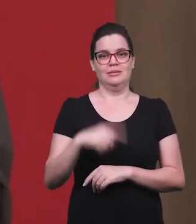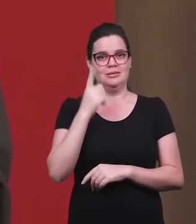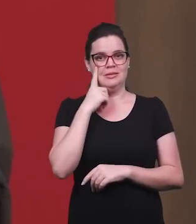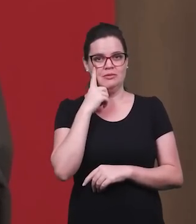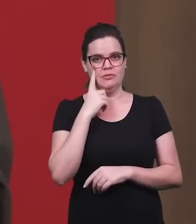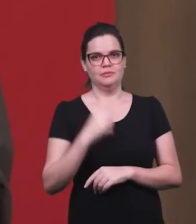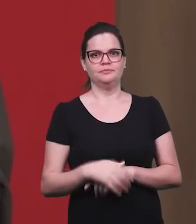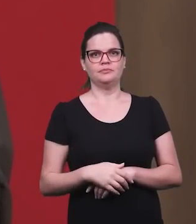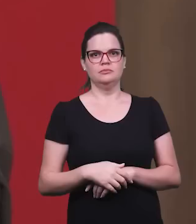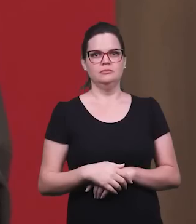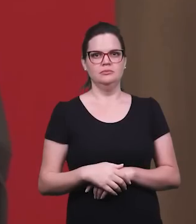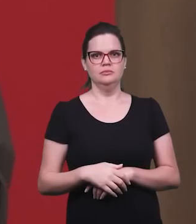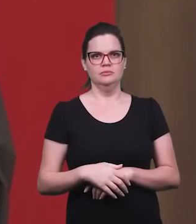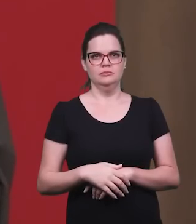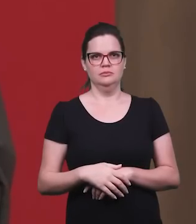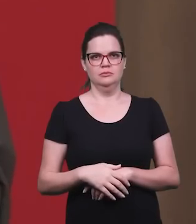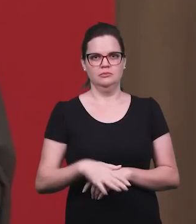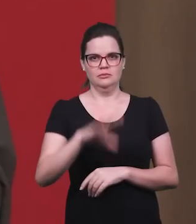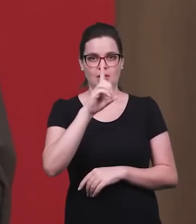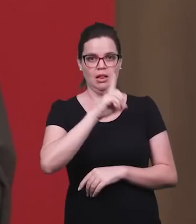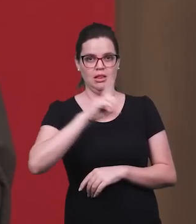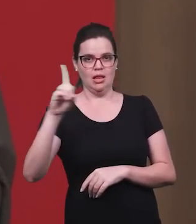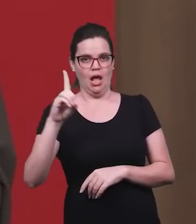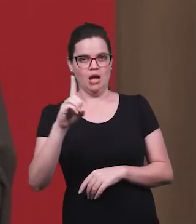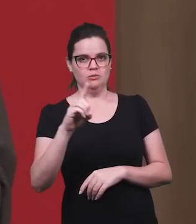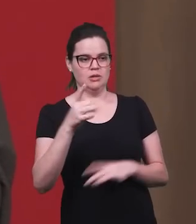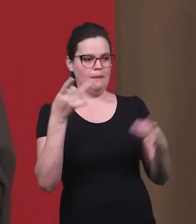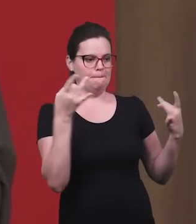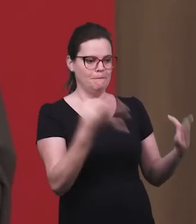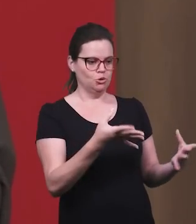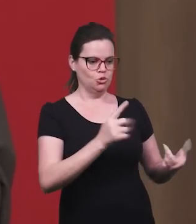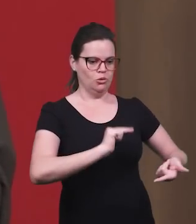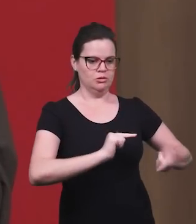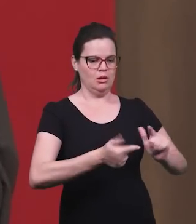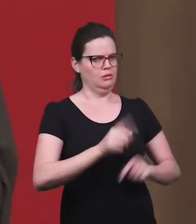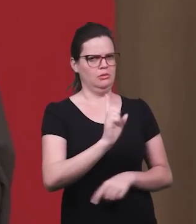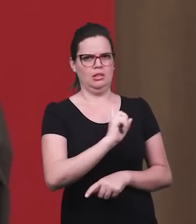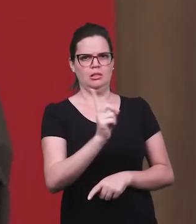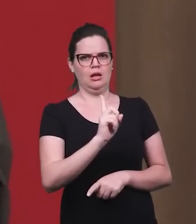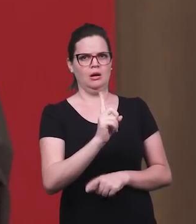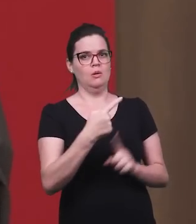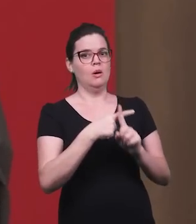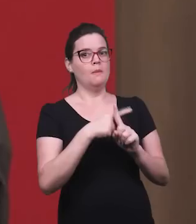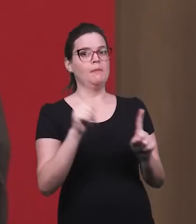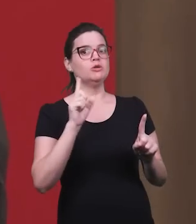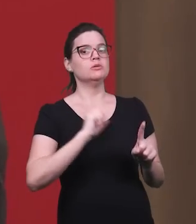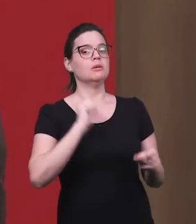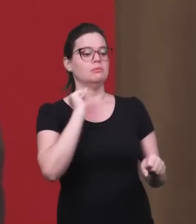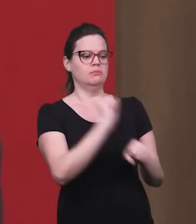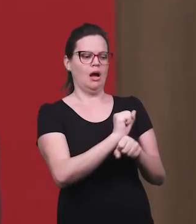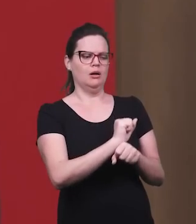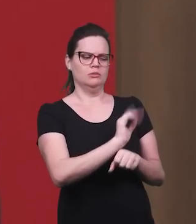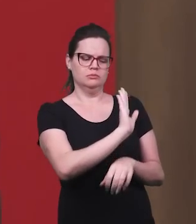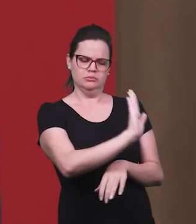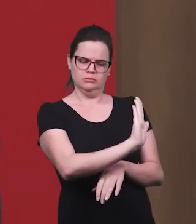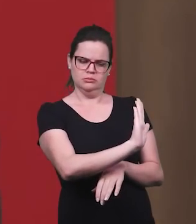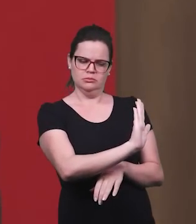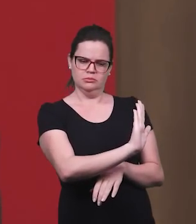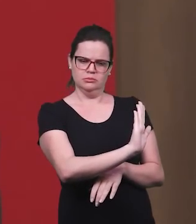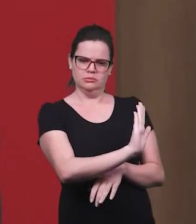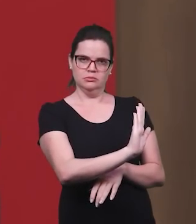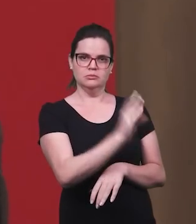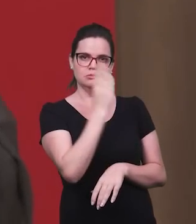Deus rejeitou Israel, né? Mas não definitivamente. Não definitivamente. Deus rejeitou num